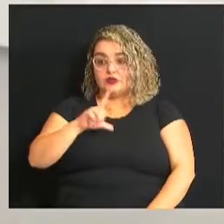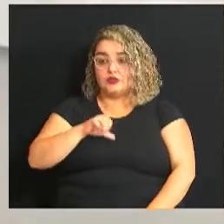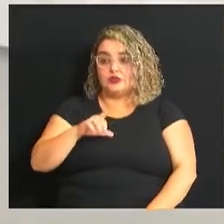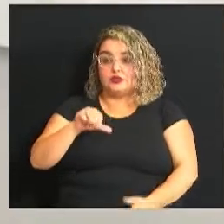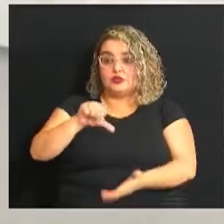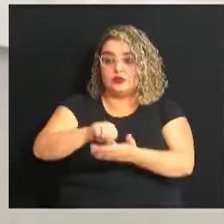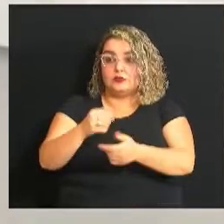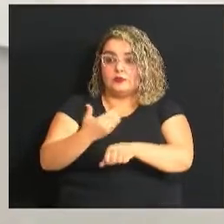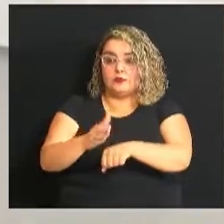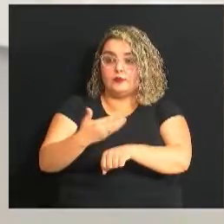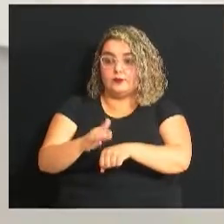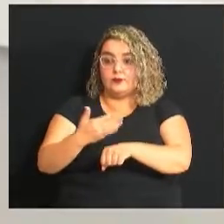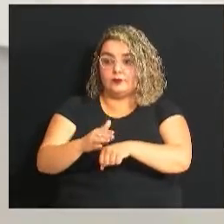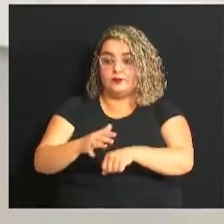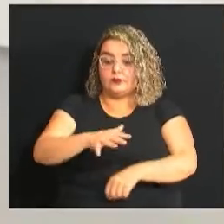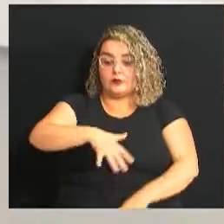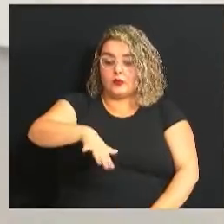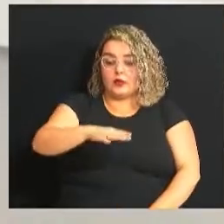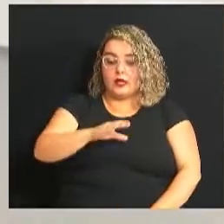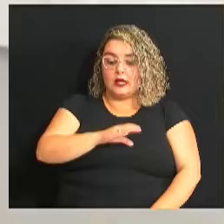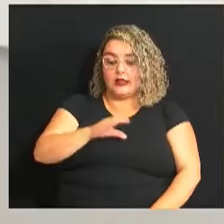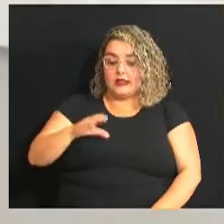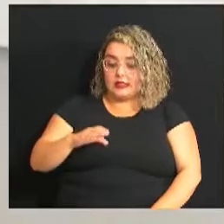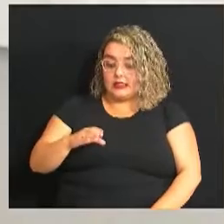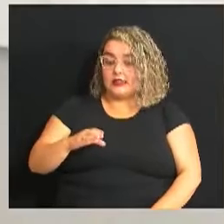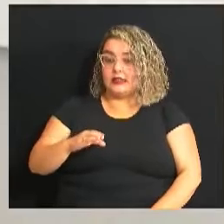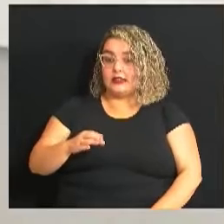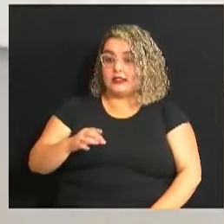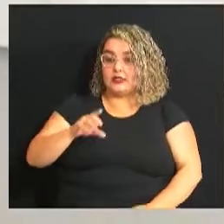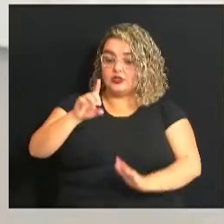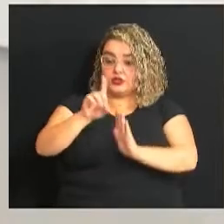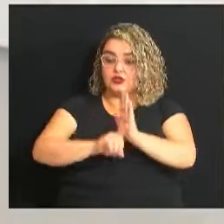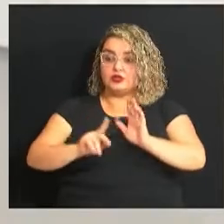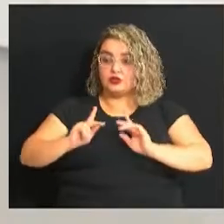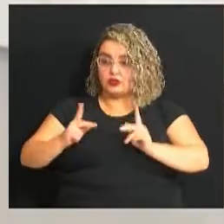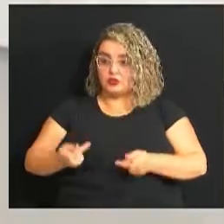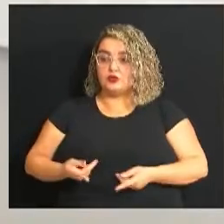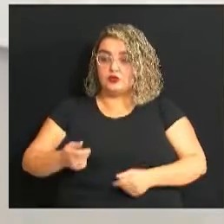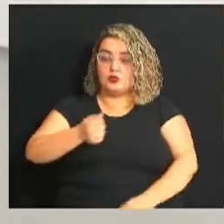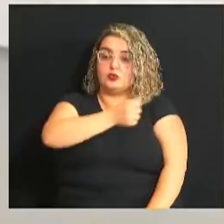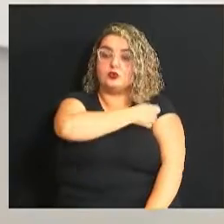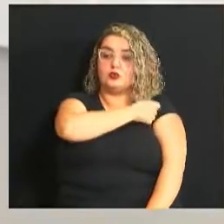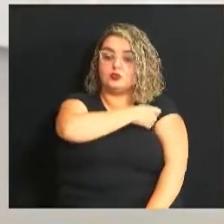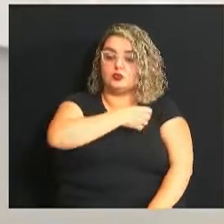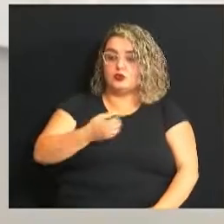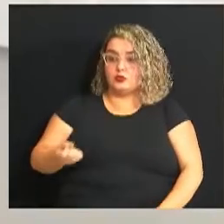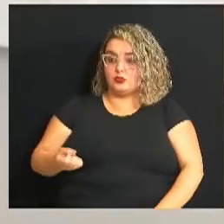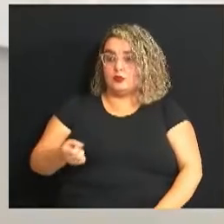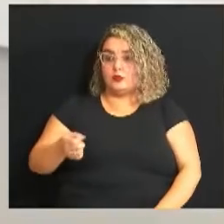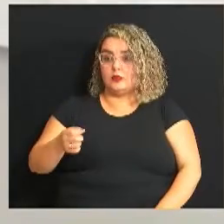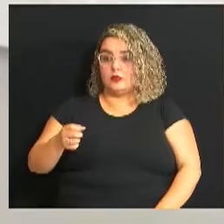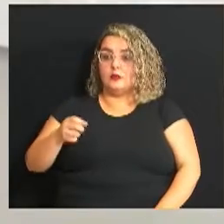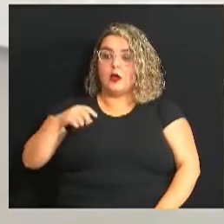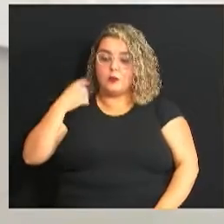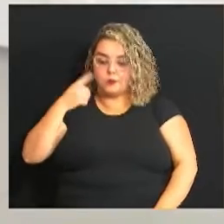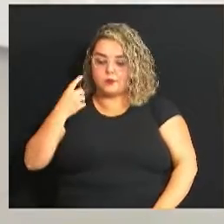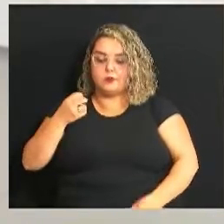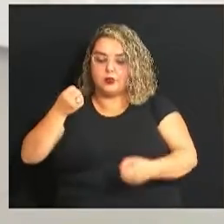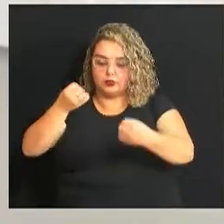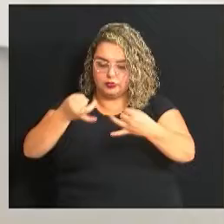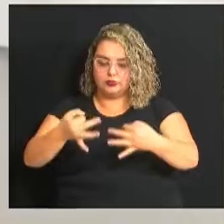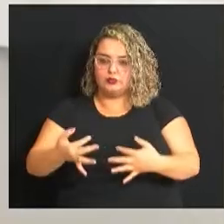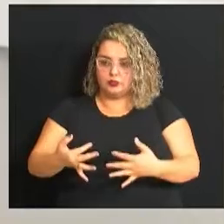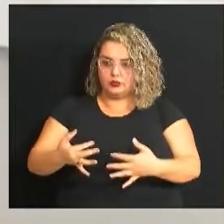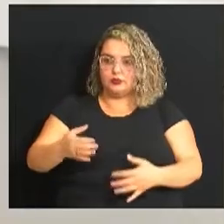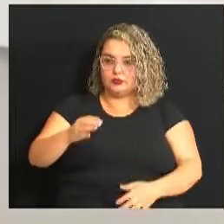uma clínica em direitos humanos. Então, uma atuação efetiva dos alunos orientados pelos advogados que atuam na